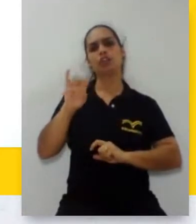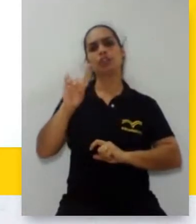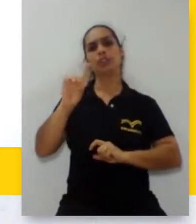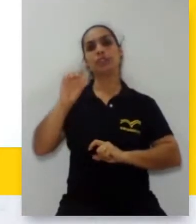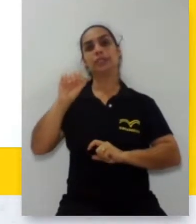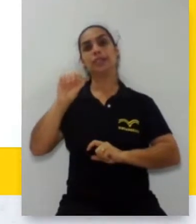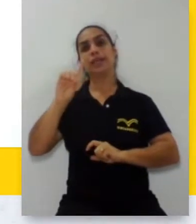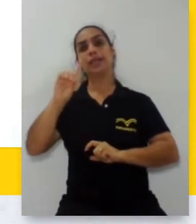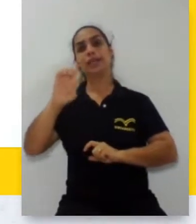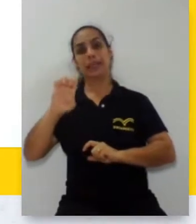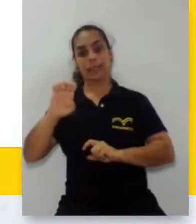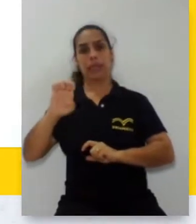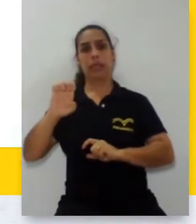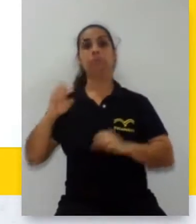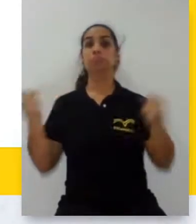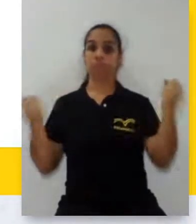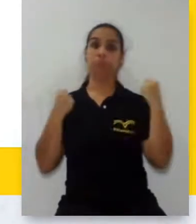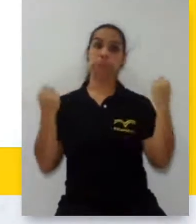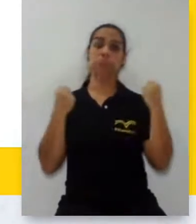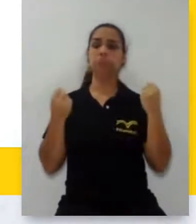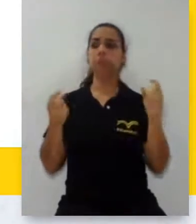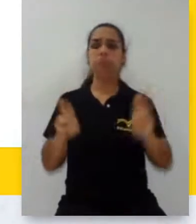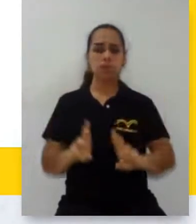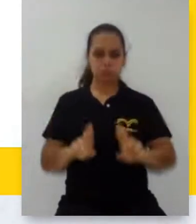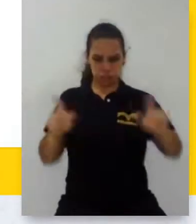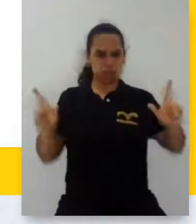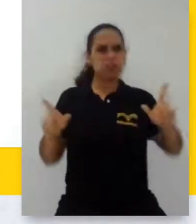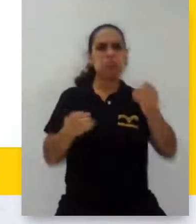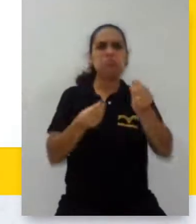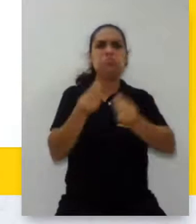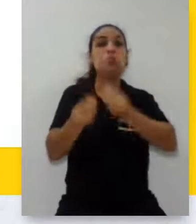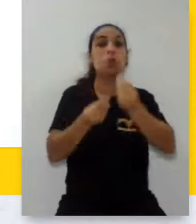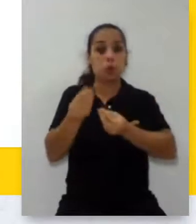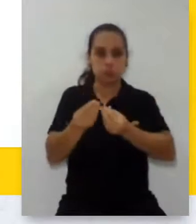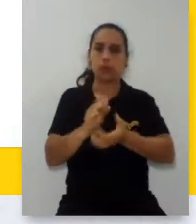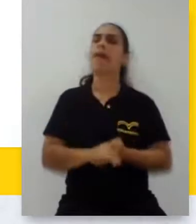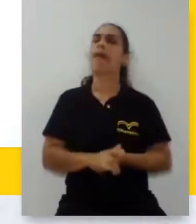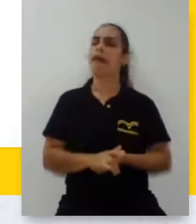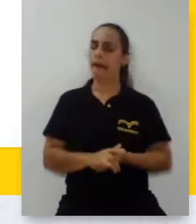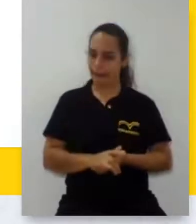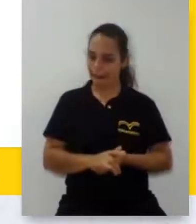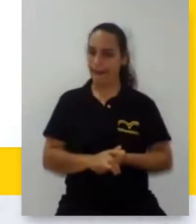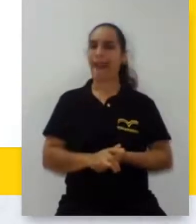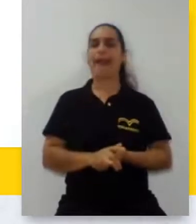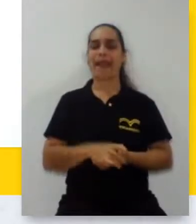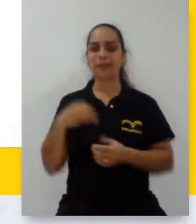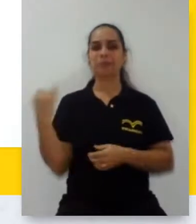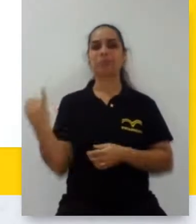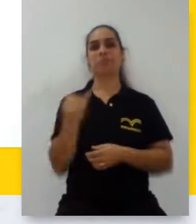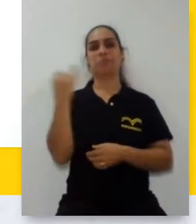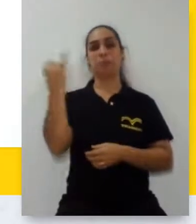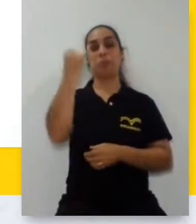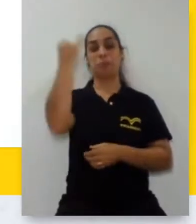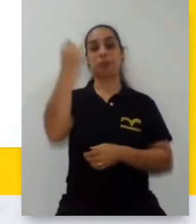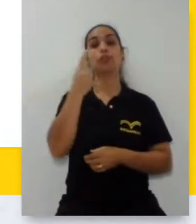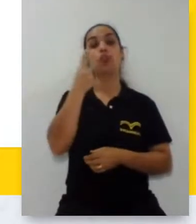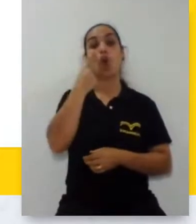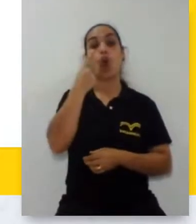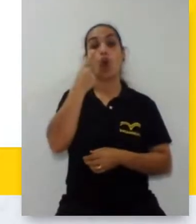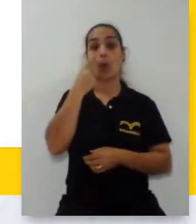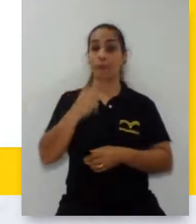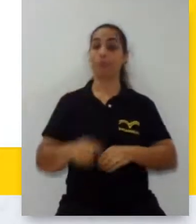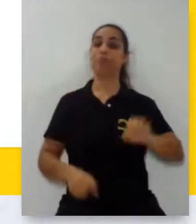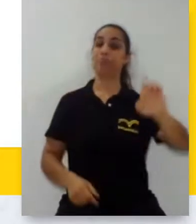detalhes, mas essa pergunta é muito importante. Por quê? Então, vamos falar qual é a diferença entre atividade física e exercício físico.